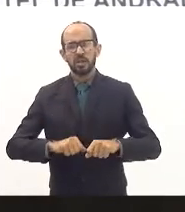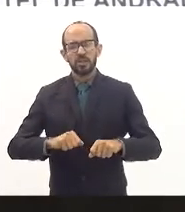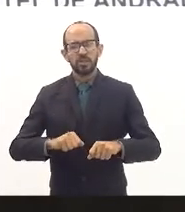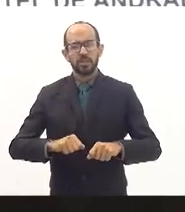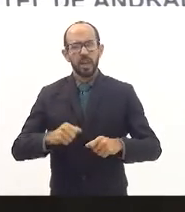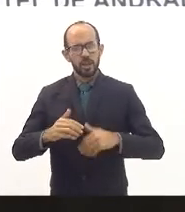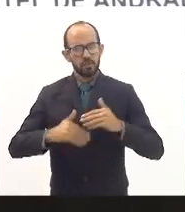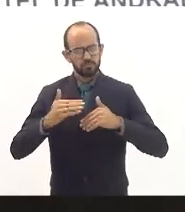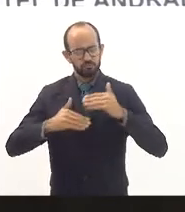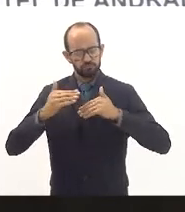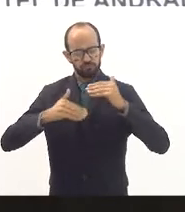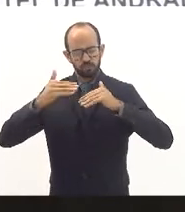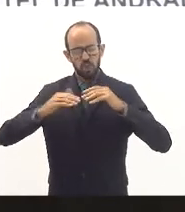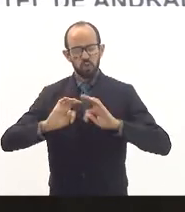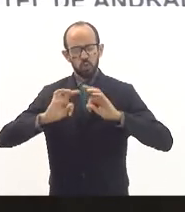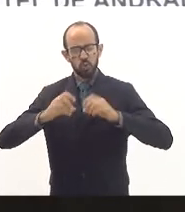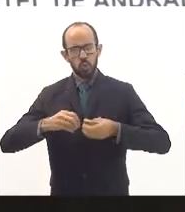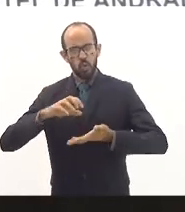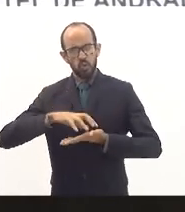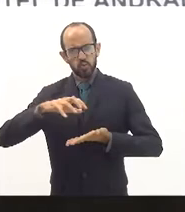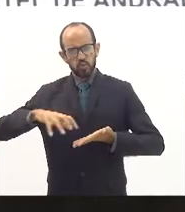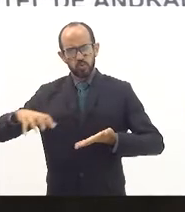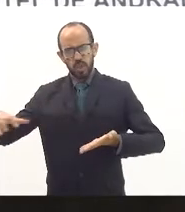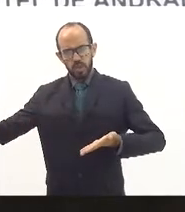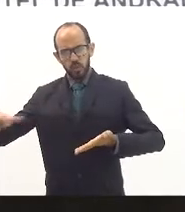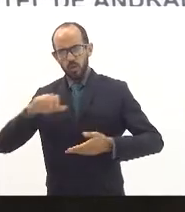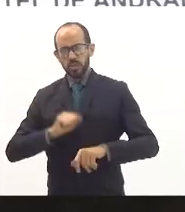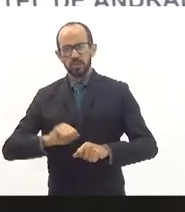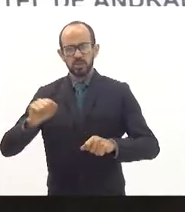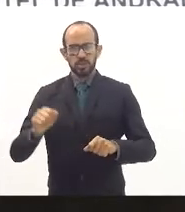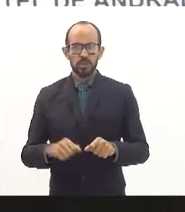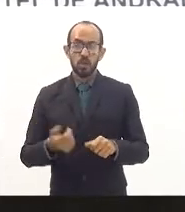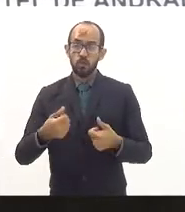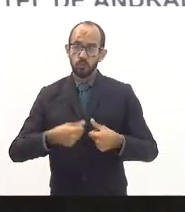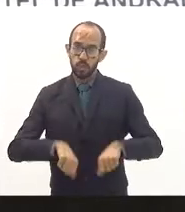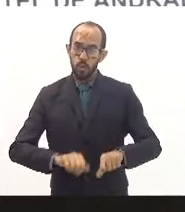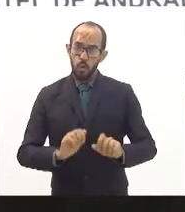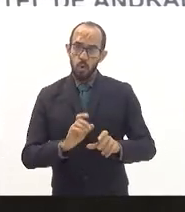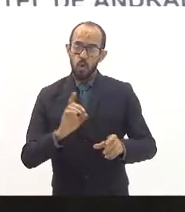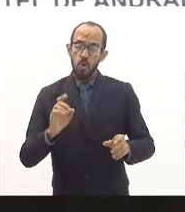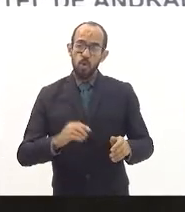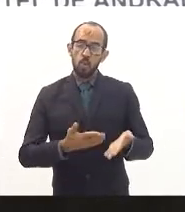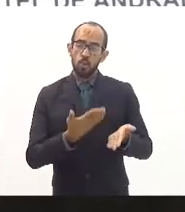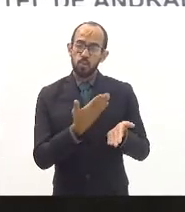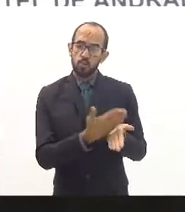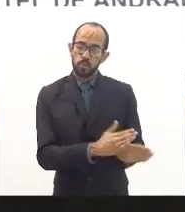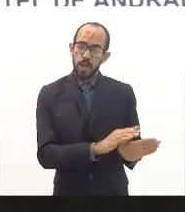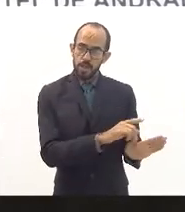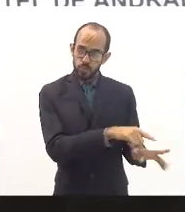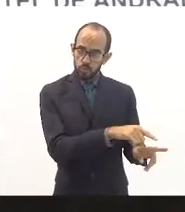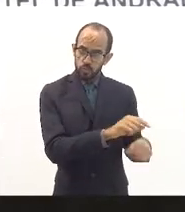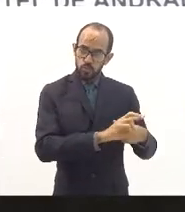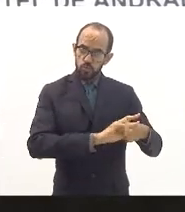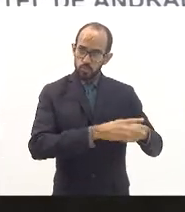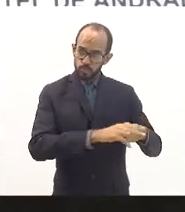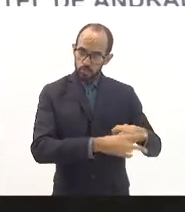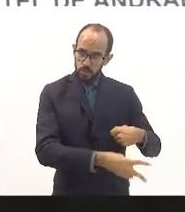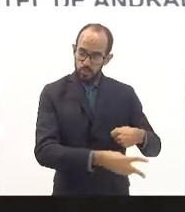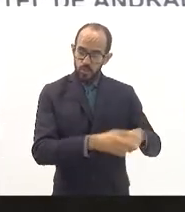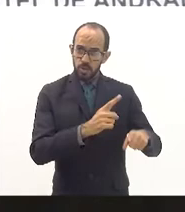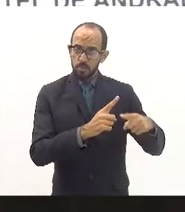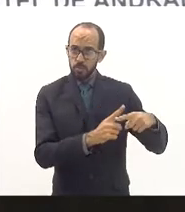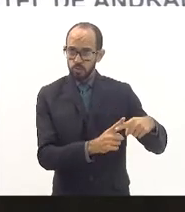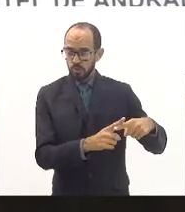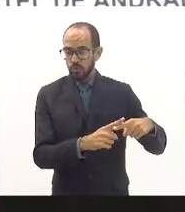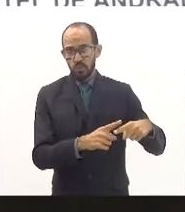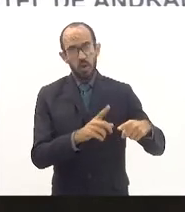todos os setores e deixou um saldo de empreendimentos tão grande, talvez como nenhum